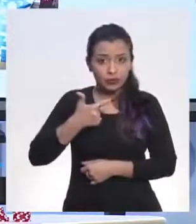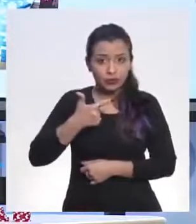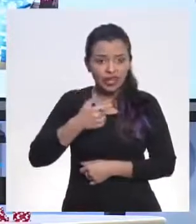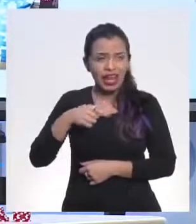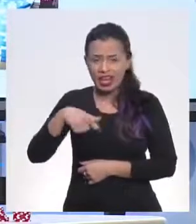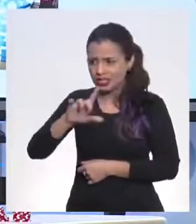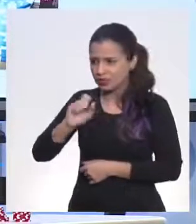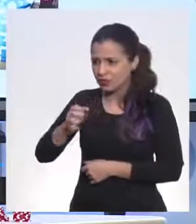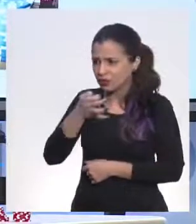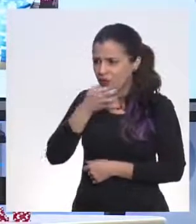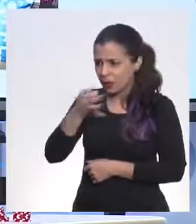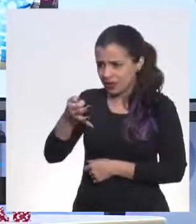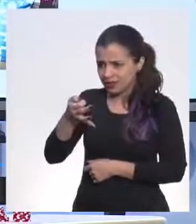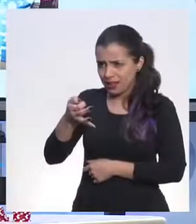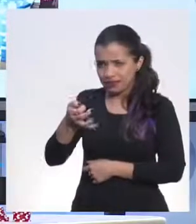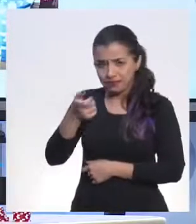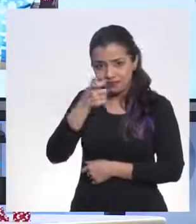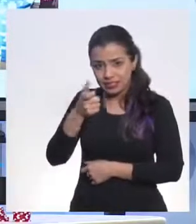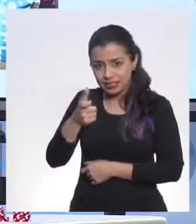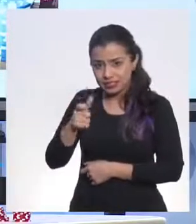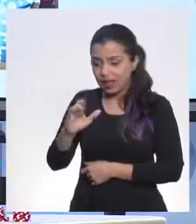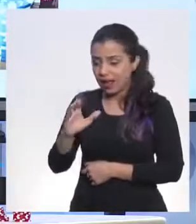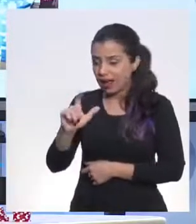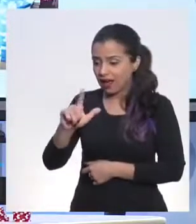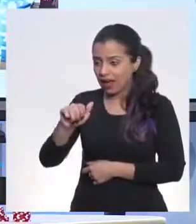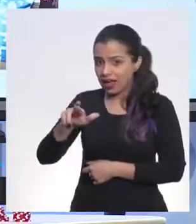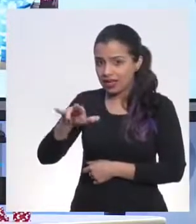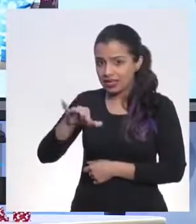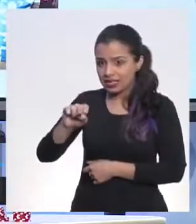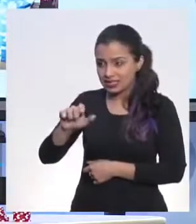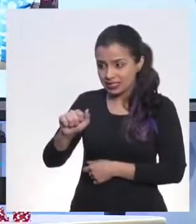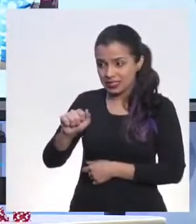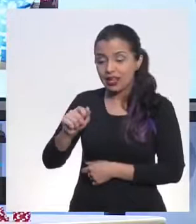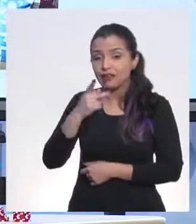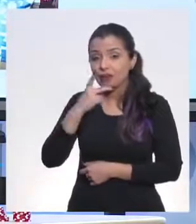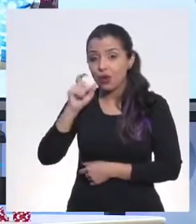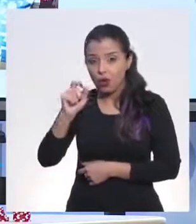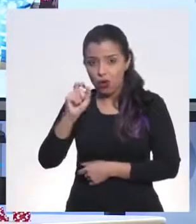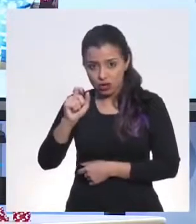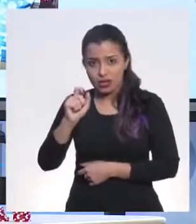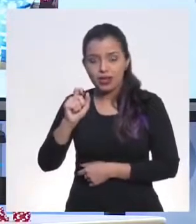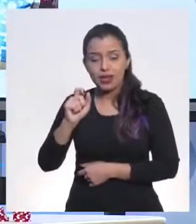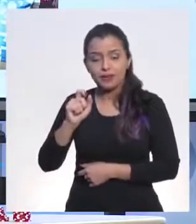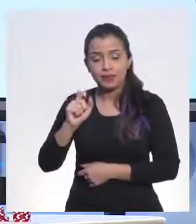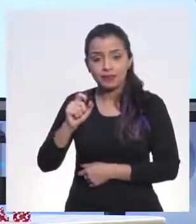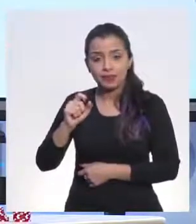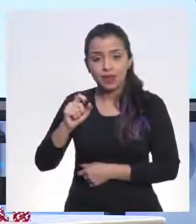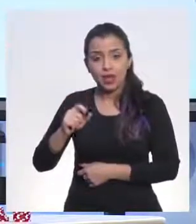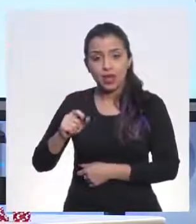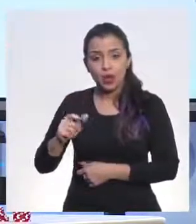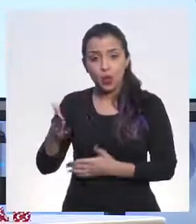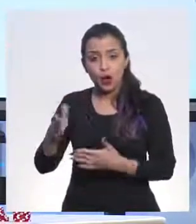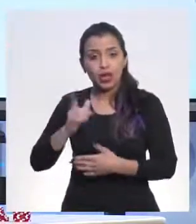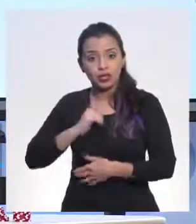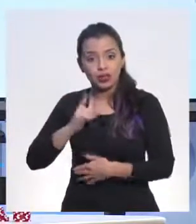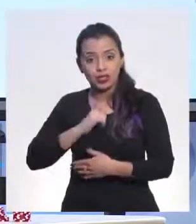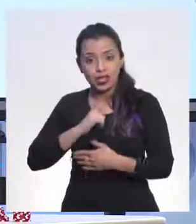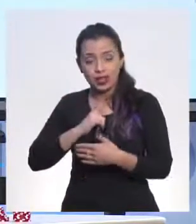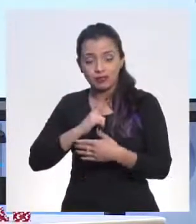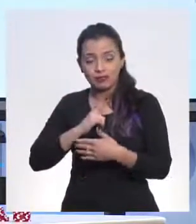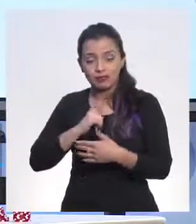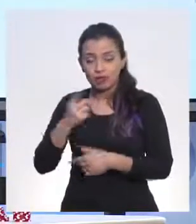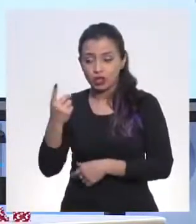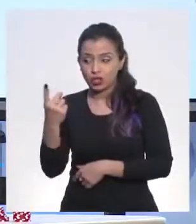posso fazer um comentário interessante aqui da Clarissa? Boa, vamos lá. Quando chega na metade desse número, que é o 12,